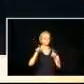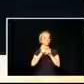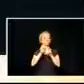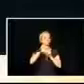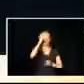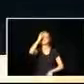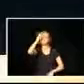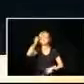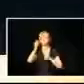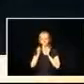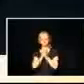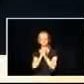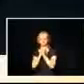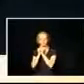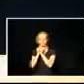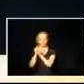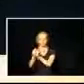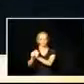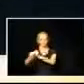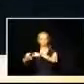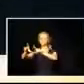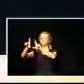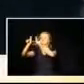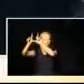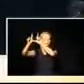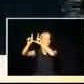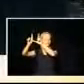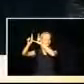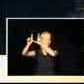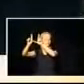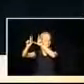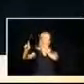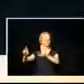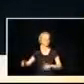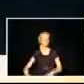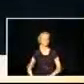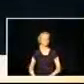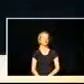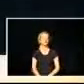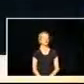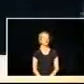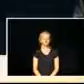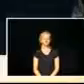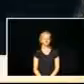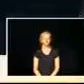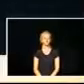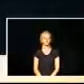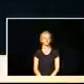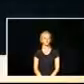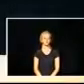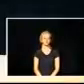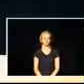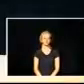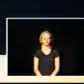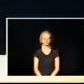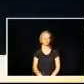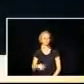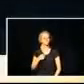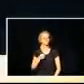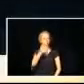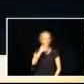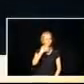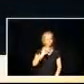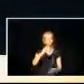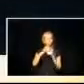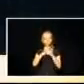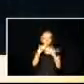pelas redes sociais. Senhor presidente, eu fiz questão de pedir alteração aqui na minha fala, porque